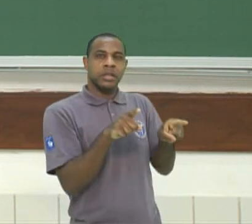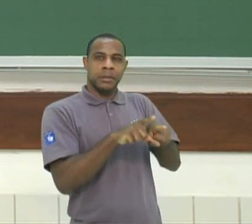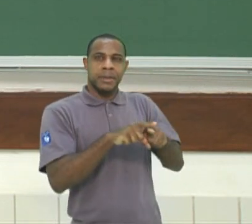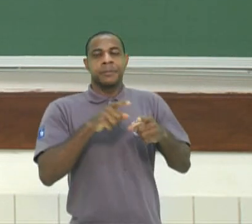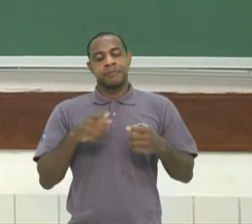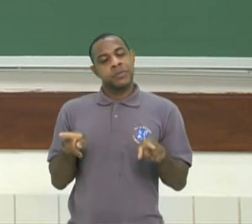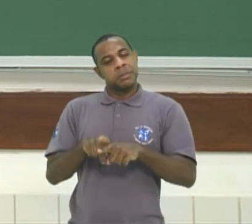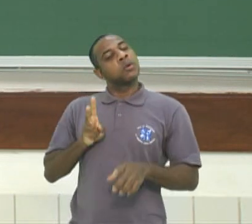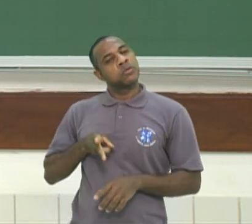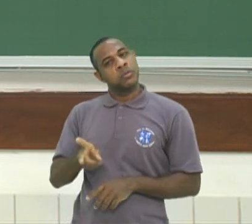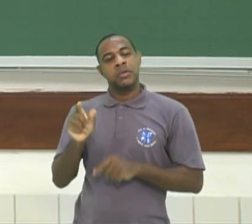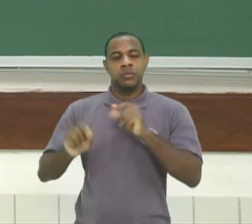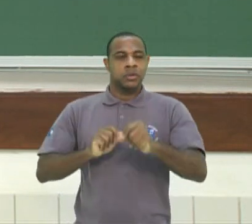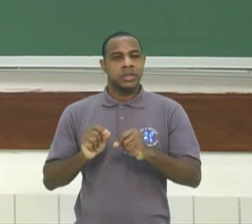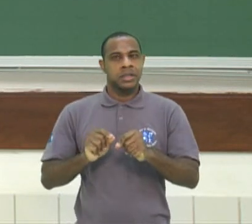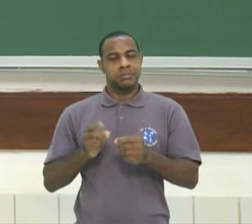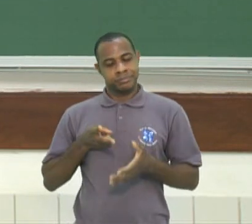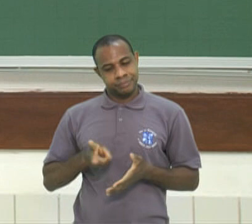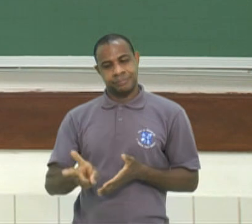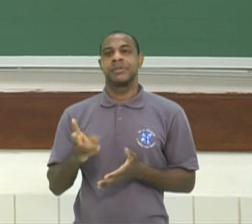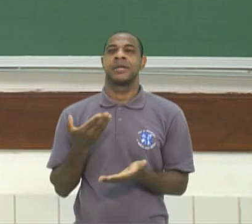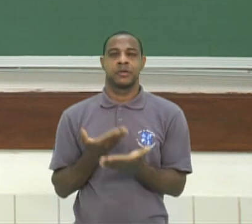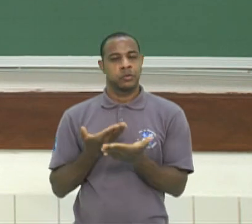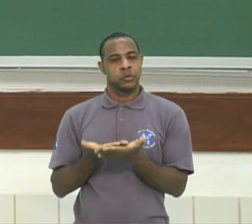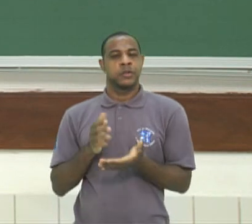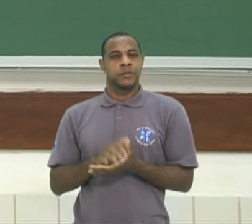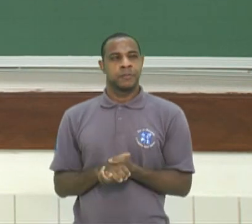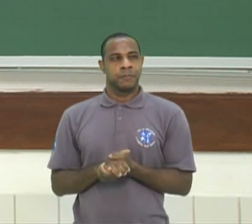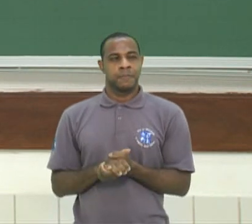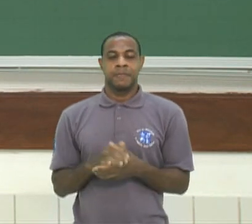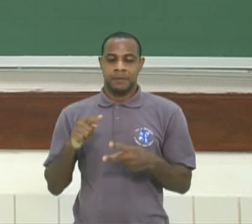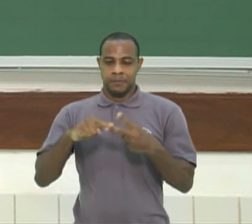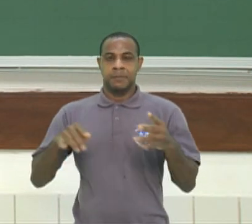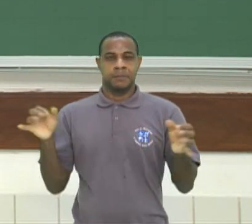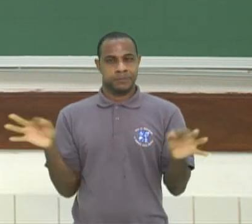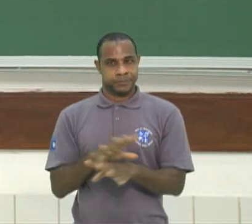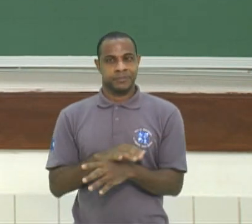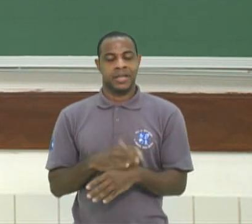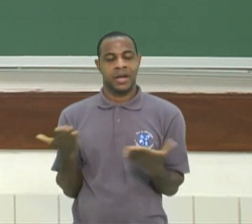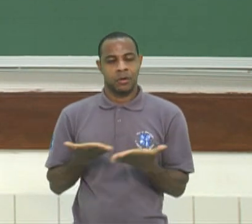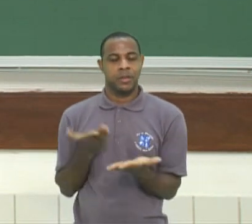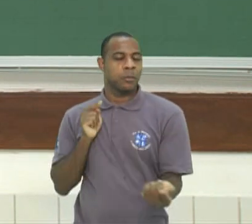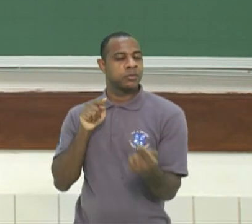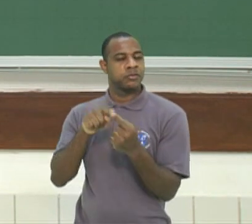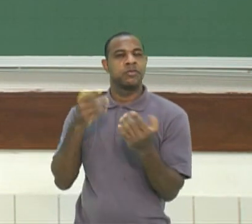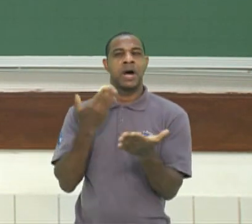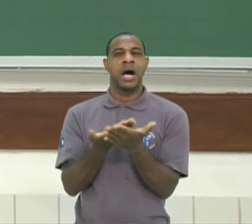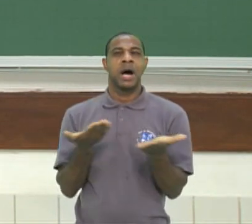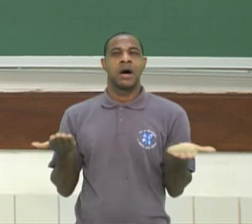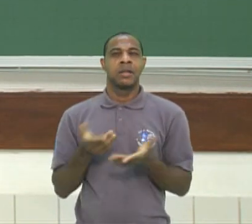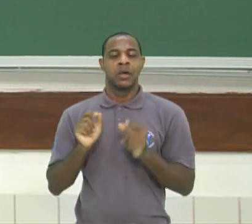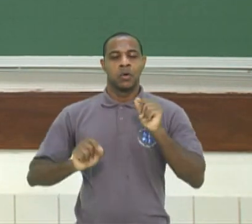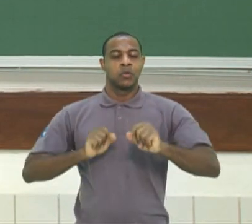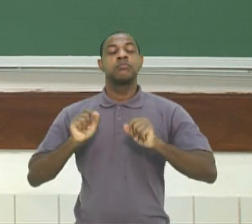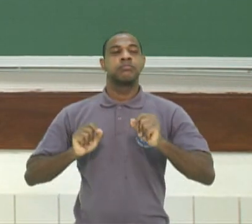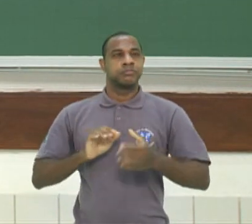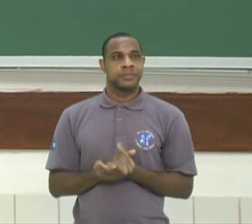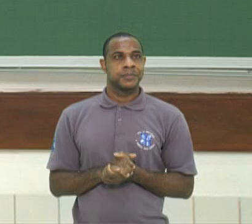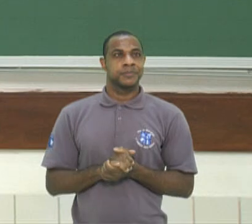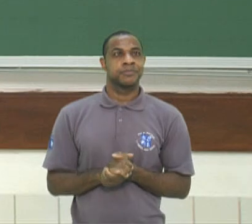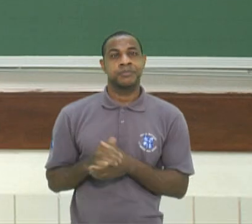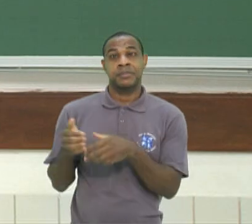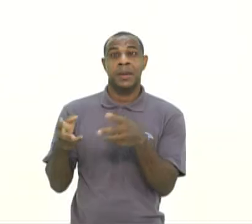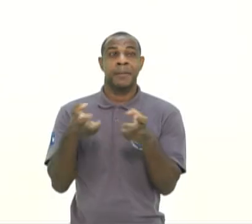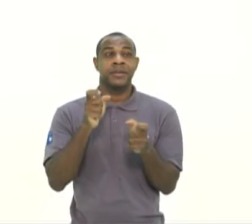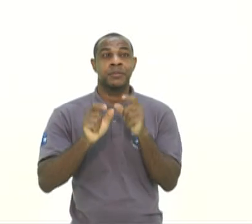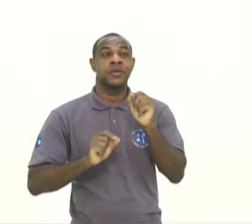assim dar continuidade ao seu ano letivo. Passados os dois recados, então vamos ao objetivo da nossa aula de hoje.